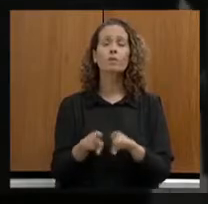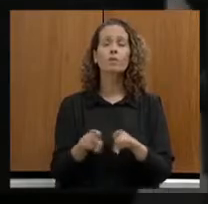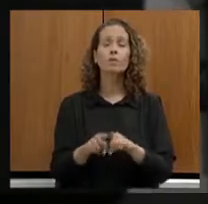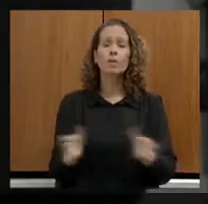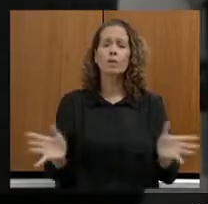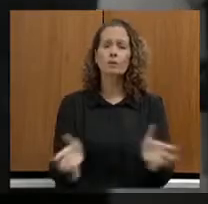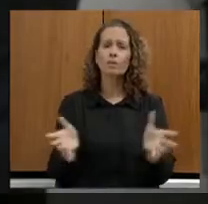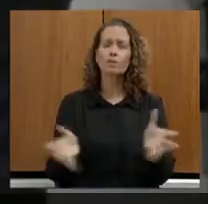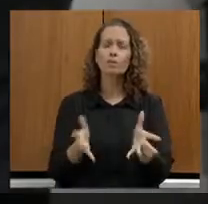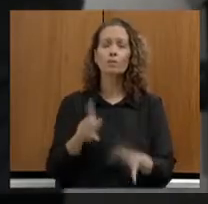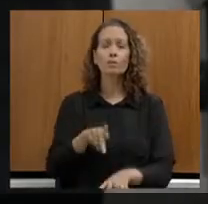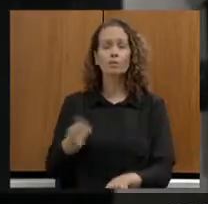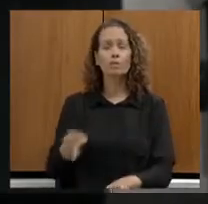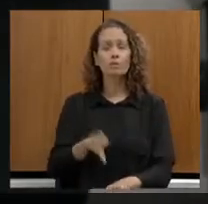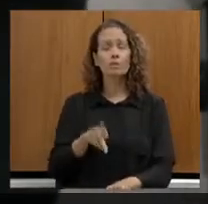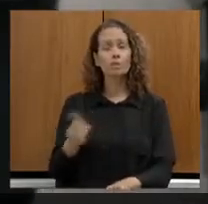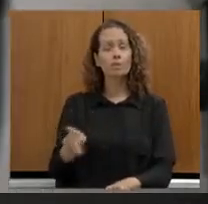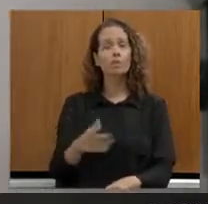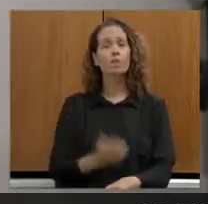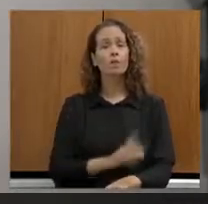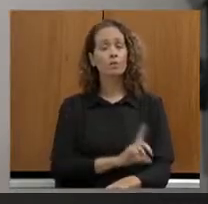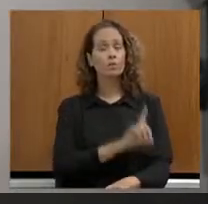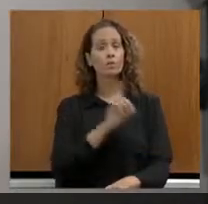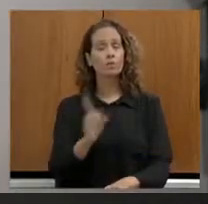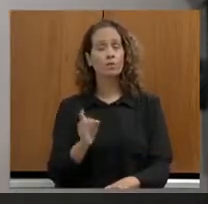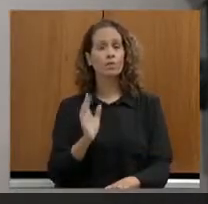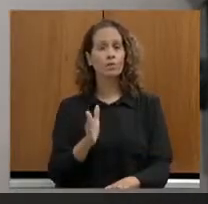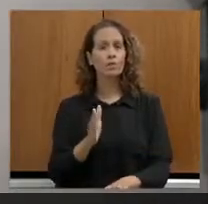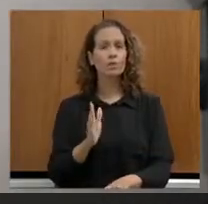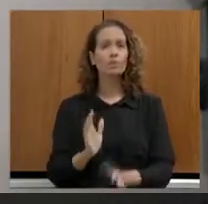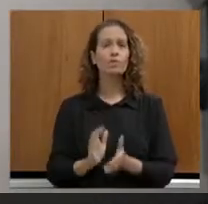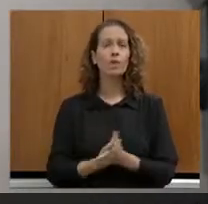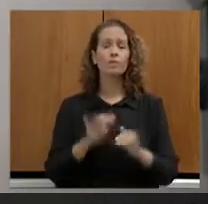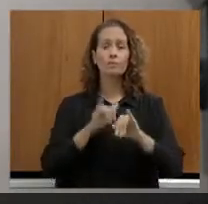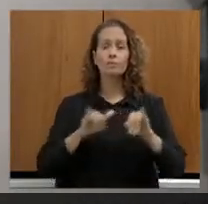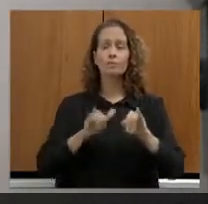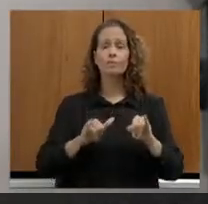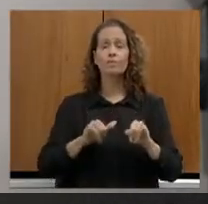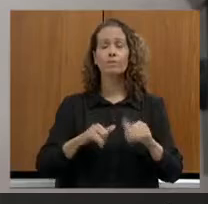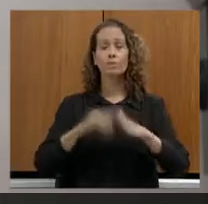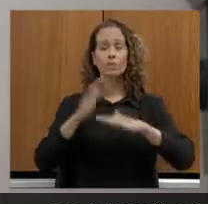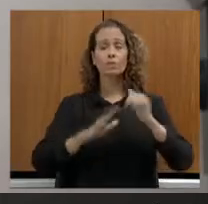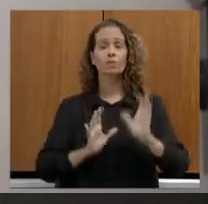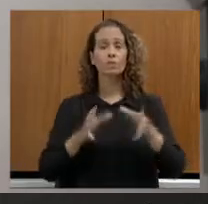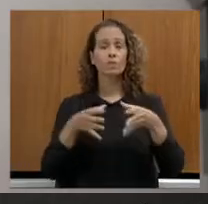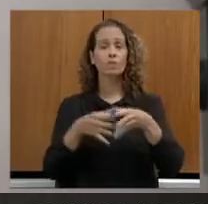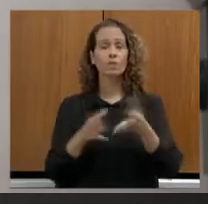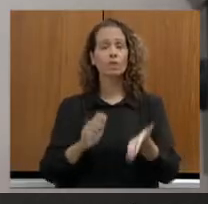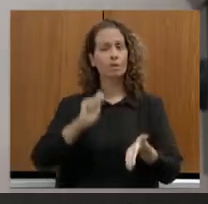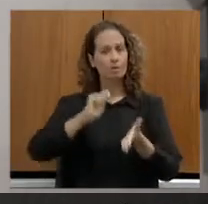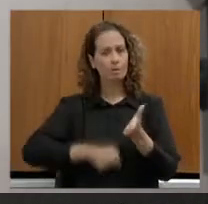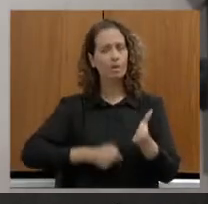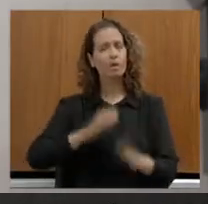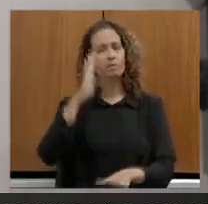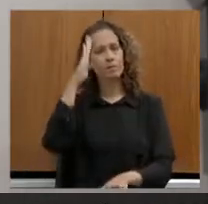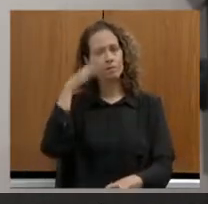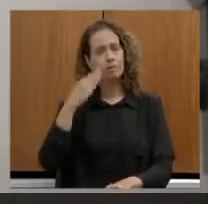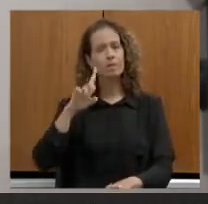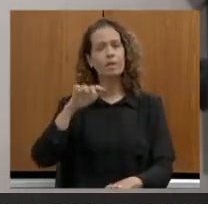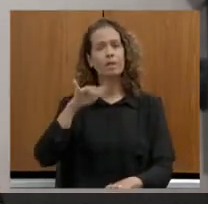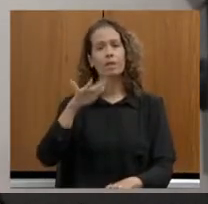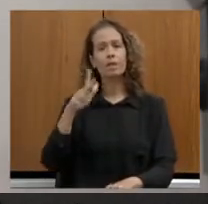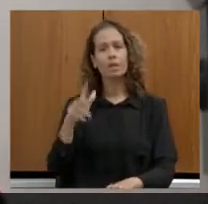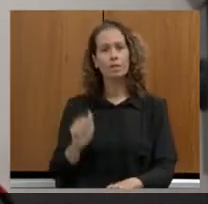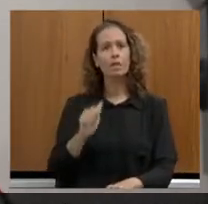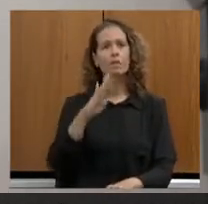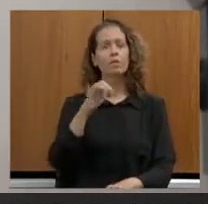à docência dos vencimentos mencionados profissionais dos mencionados profissionais assinado pelo Deputado Beatriz Cerqueira Deputado alenia